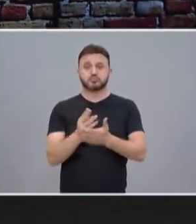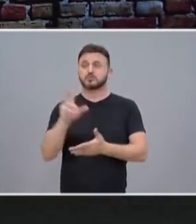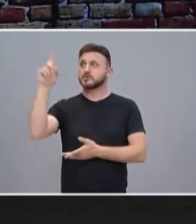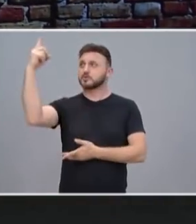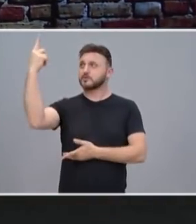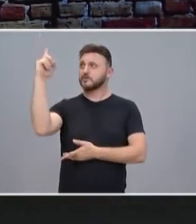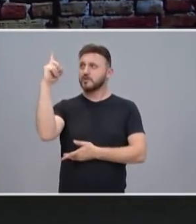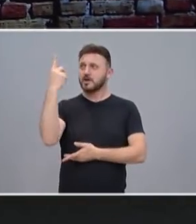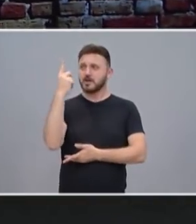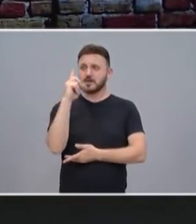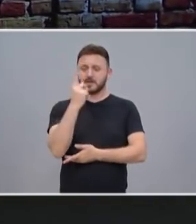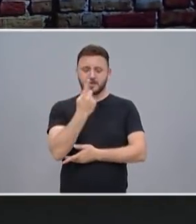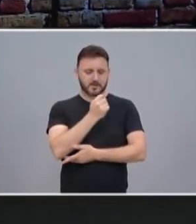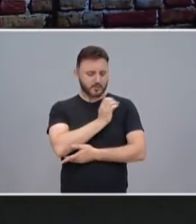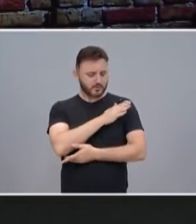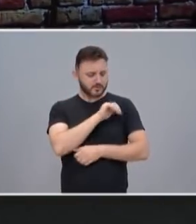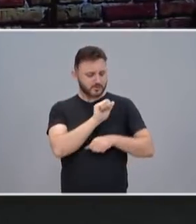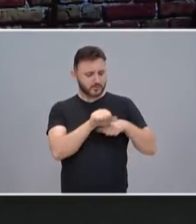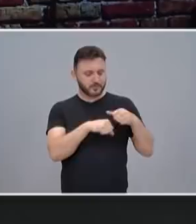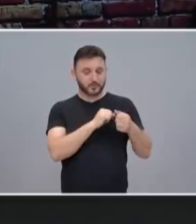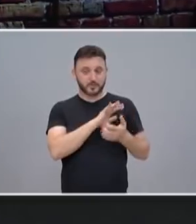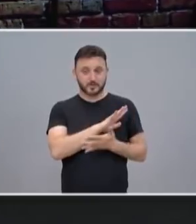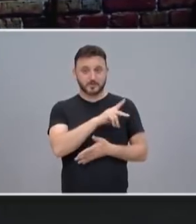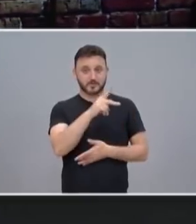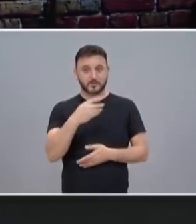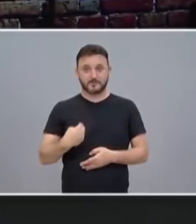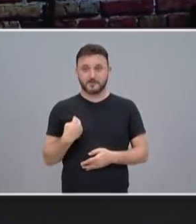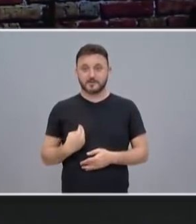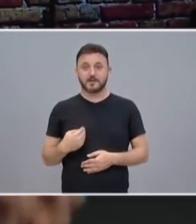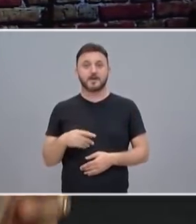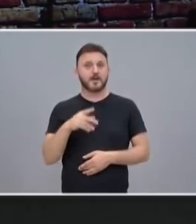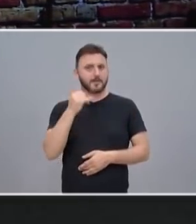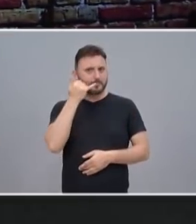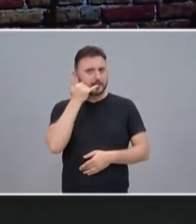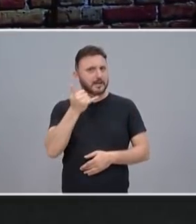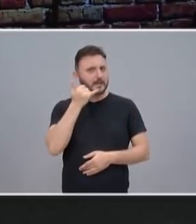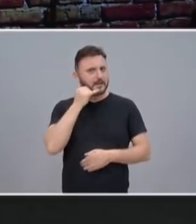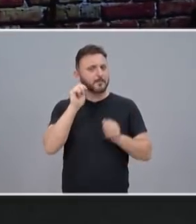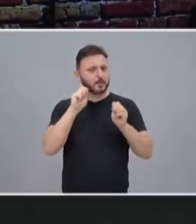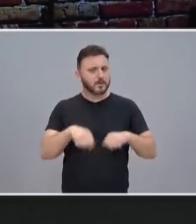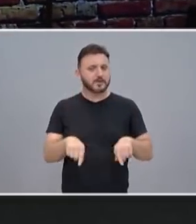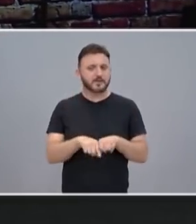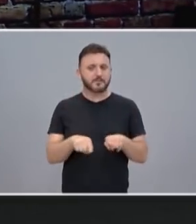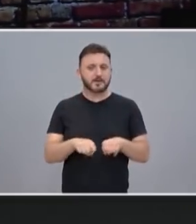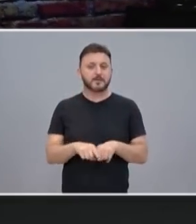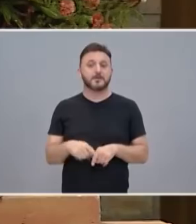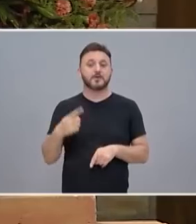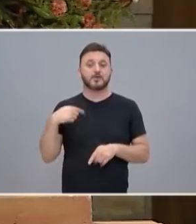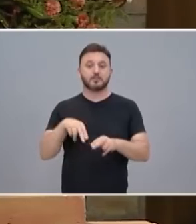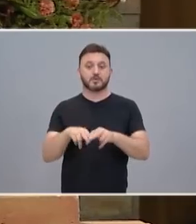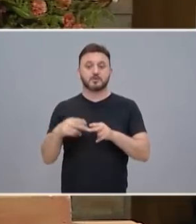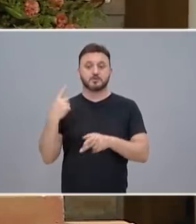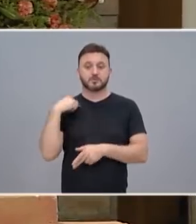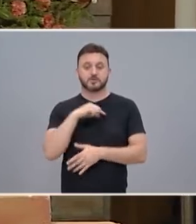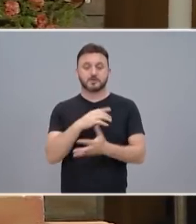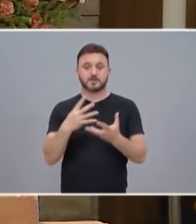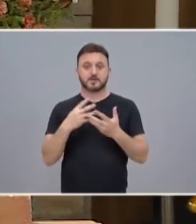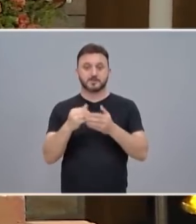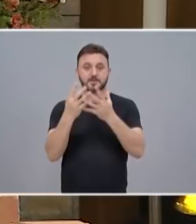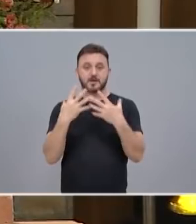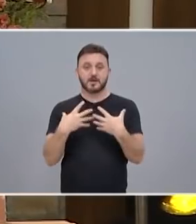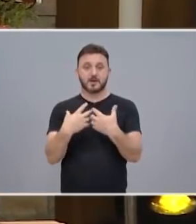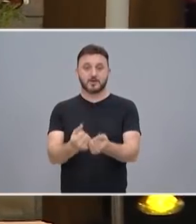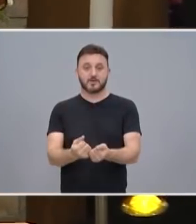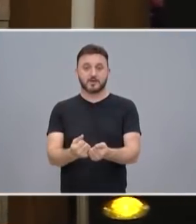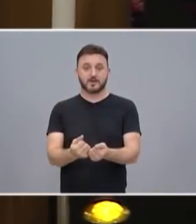nosso coração, a nossa vida. Mande o seu pedido de oração. Muita gente já ligou, já participou conosco. Por isso nós queremos acolher a palavra, ou